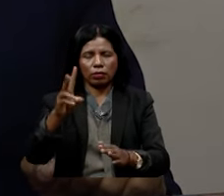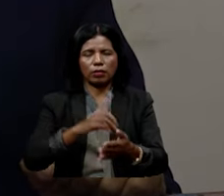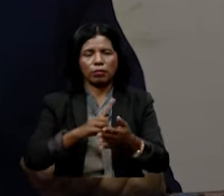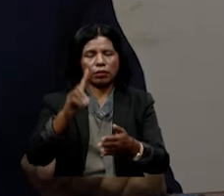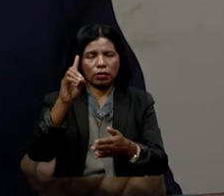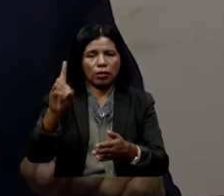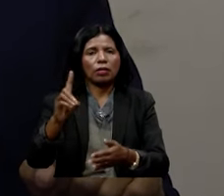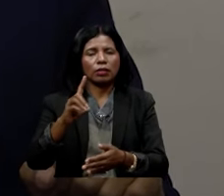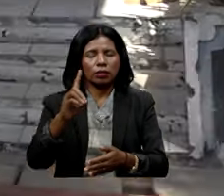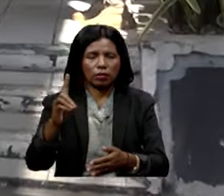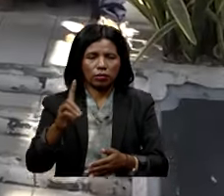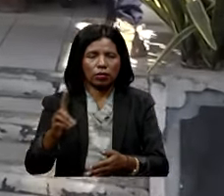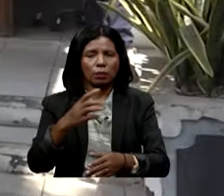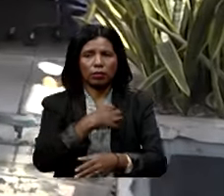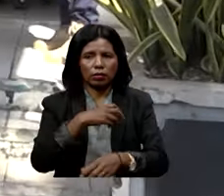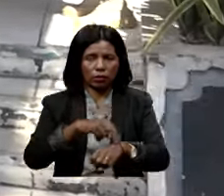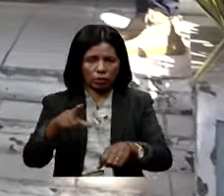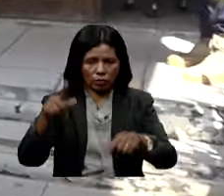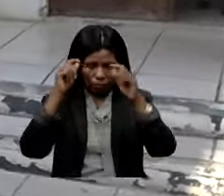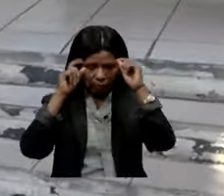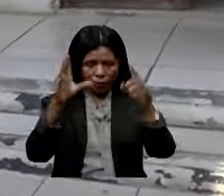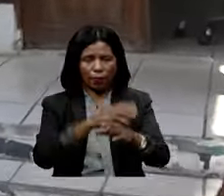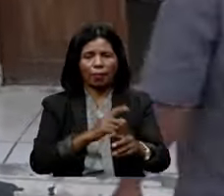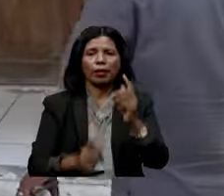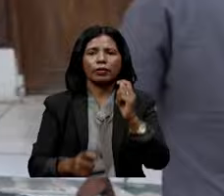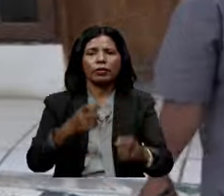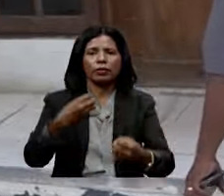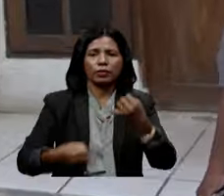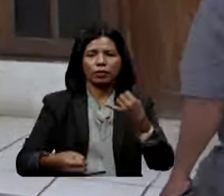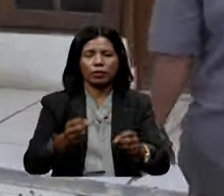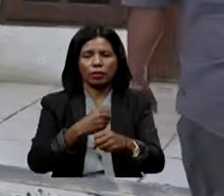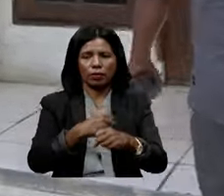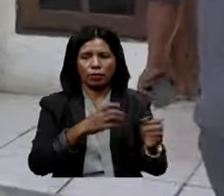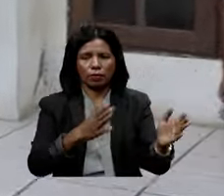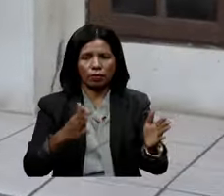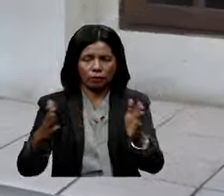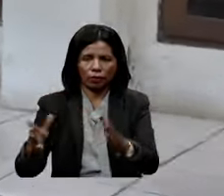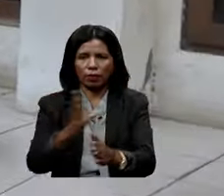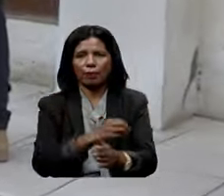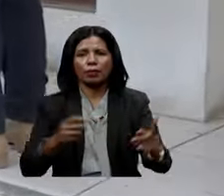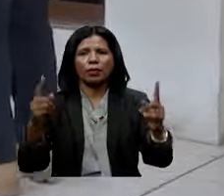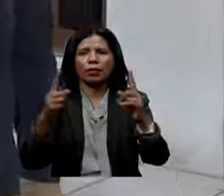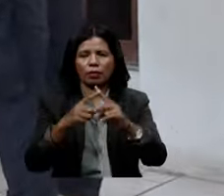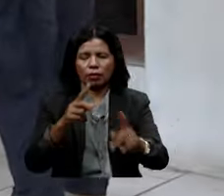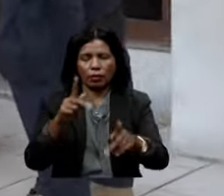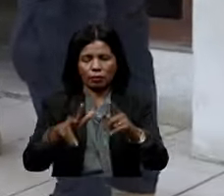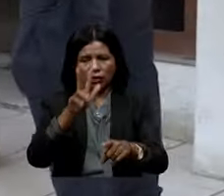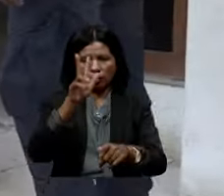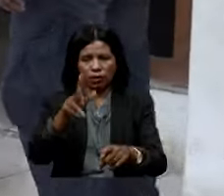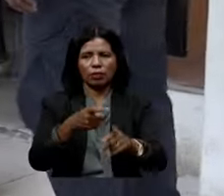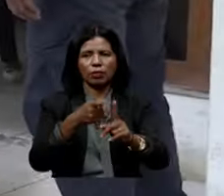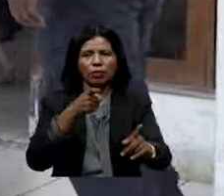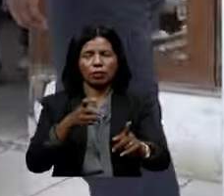pa Polícia Nacional Timor-Leste. Antes ne Supremo Tribunal de Justiça halau processo audição ba testemunha na entolo husi